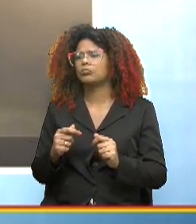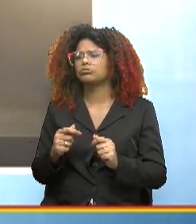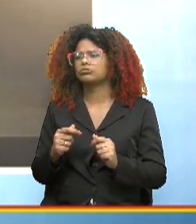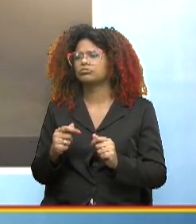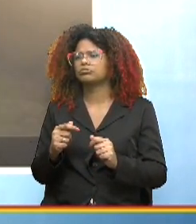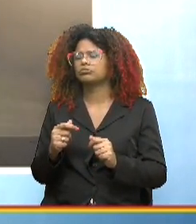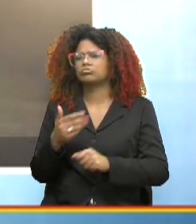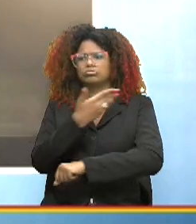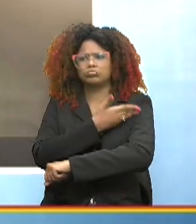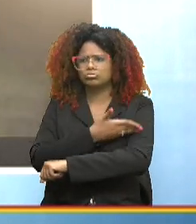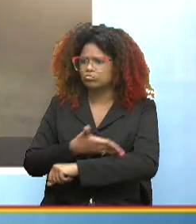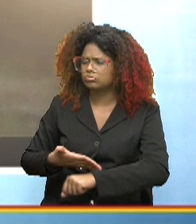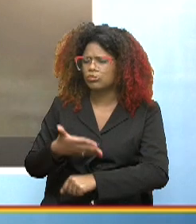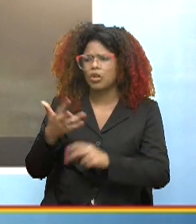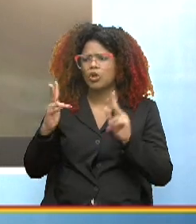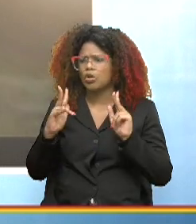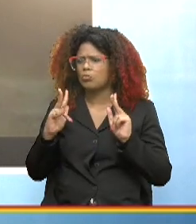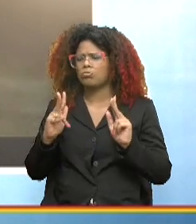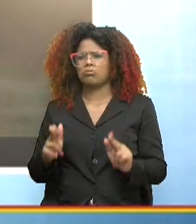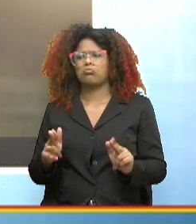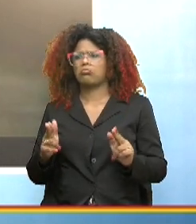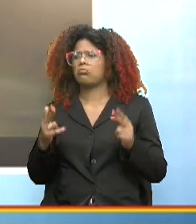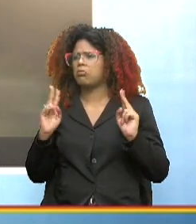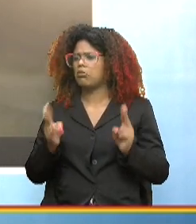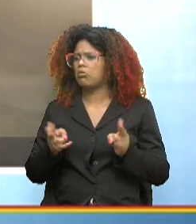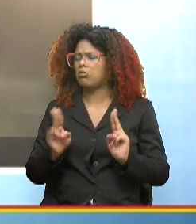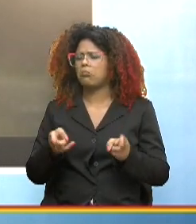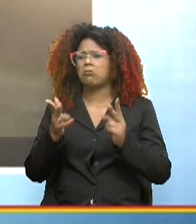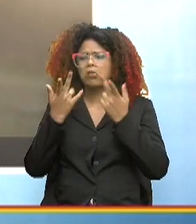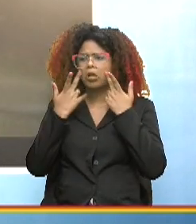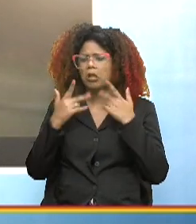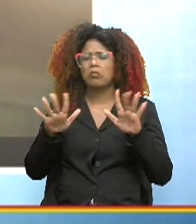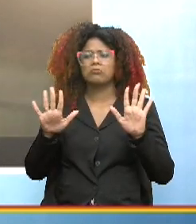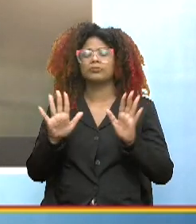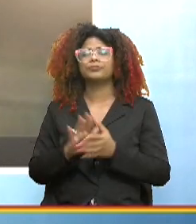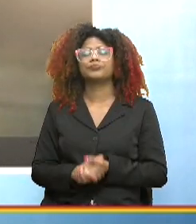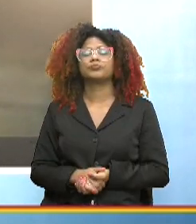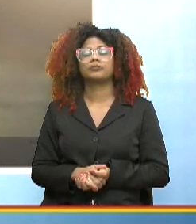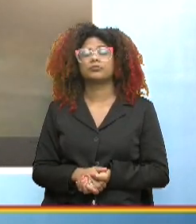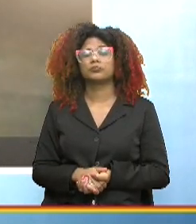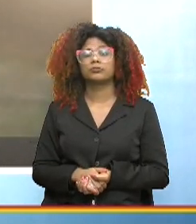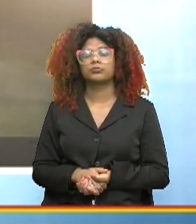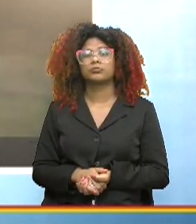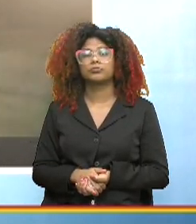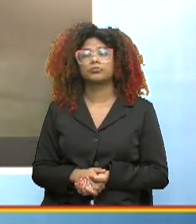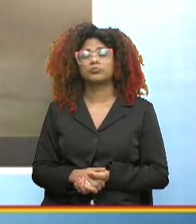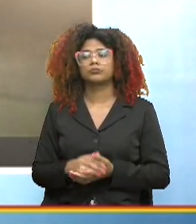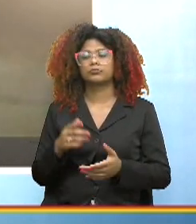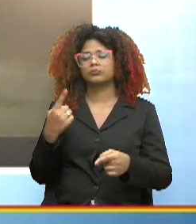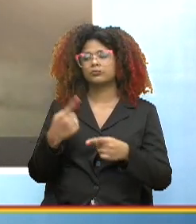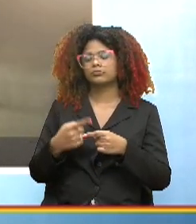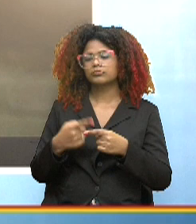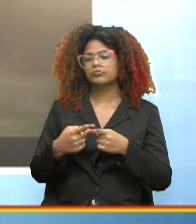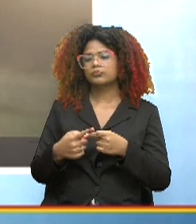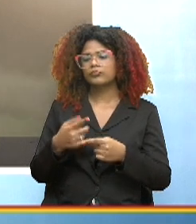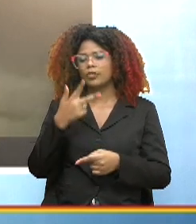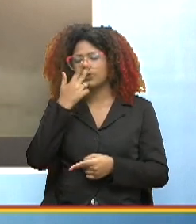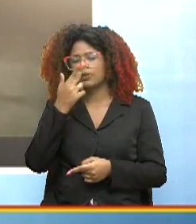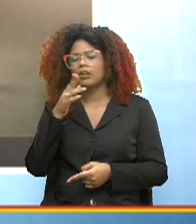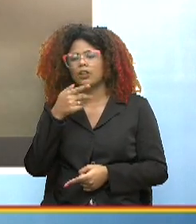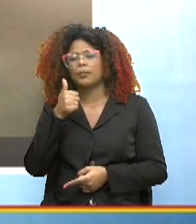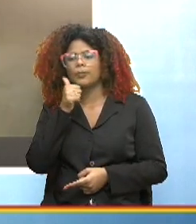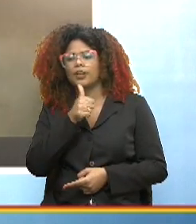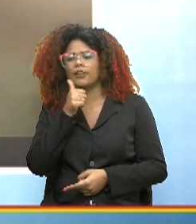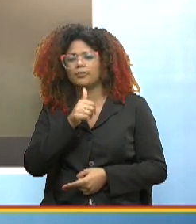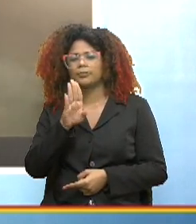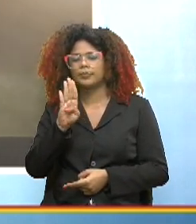natural né E porque segundo a Berenice dias a nossa